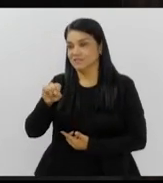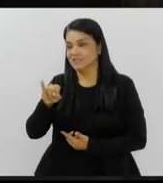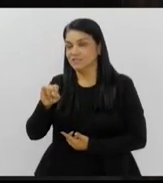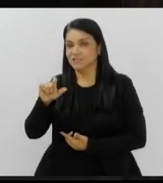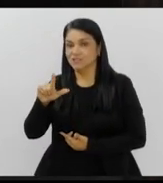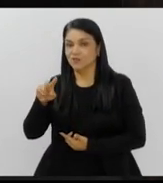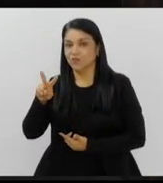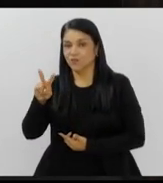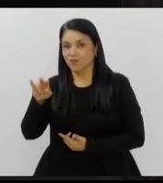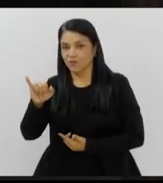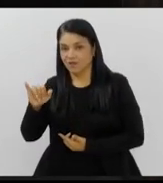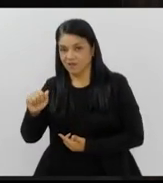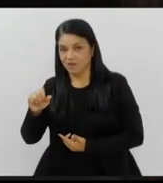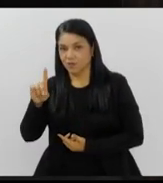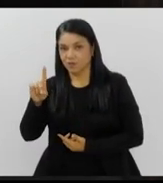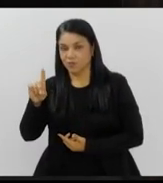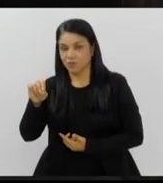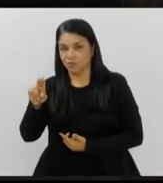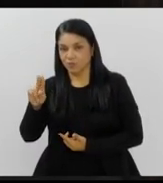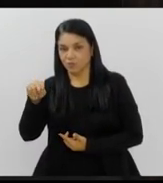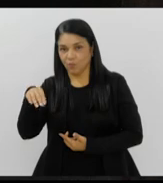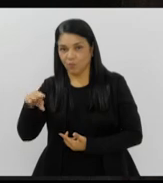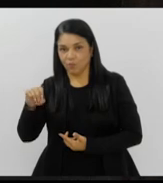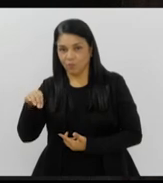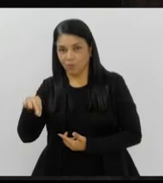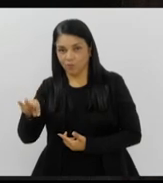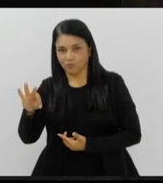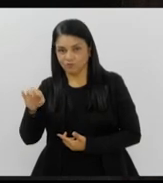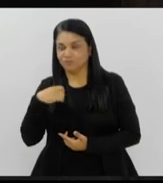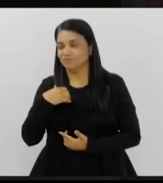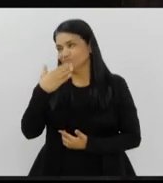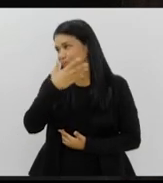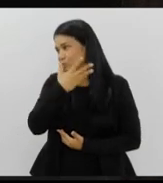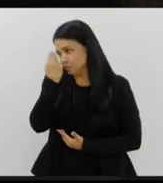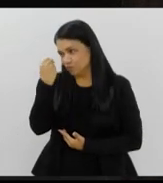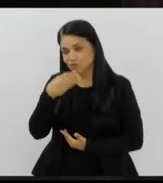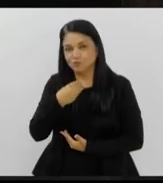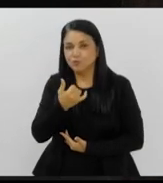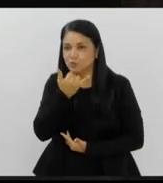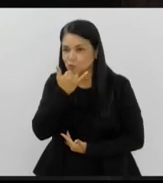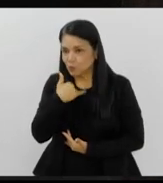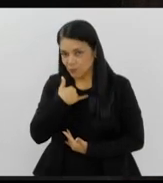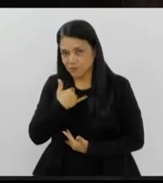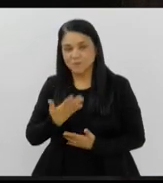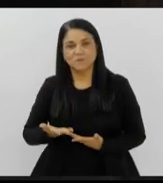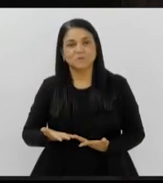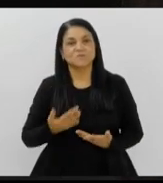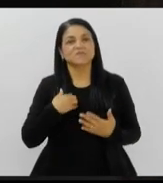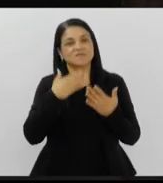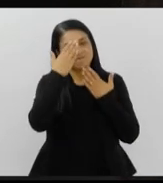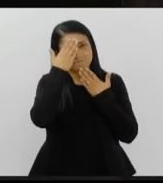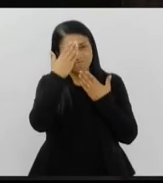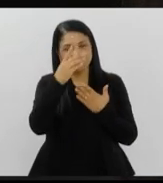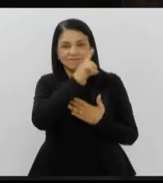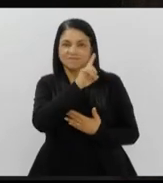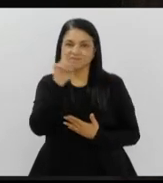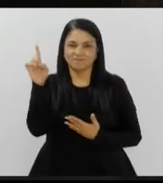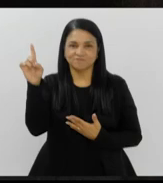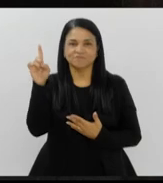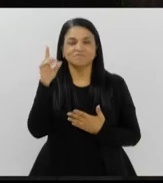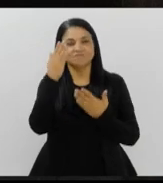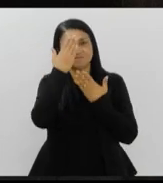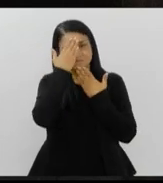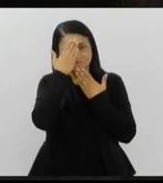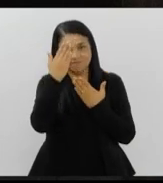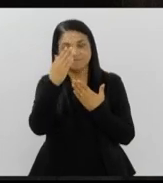Desculpa, Silvia, estou fazendo essa saudação. Então, eu agradeço realmente, agradeço a Deus, agradeço a